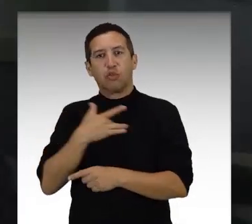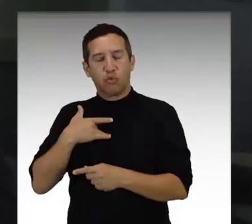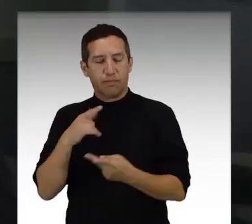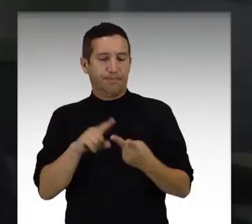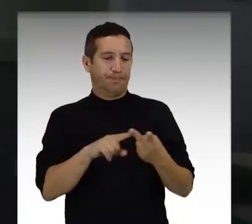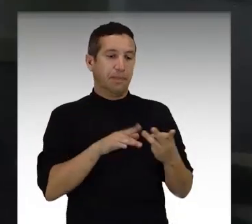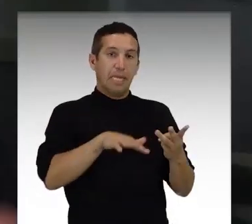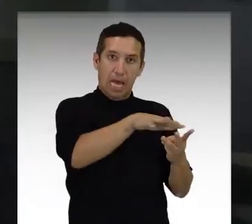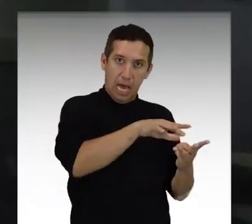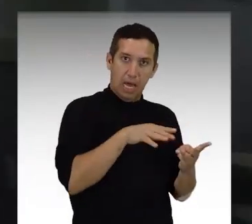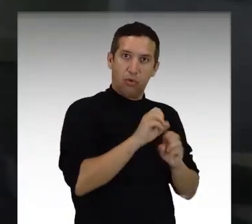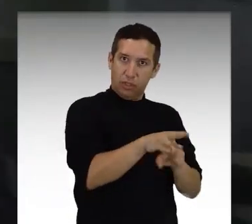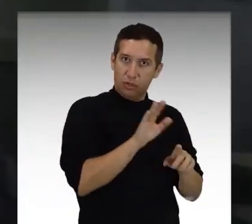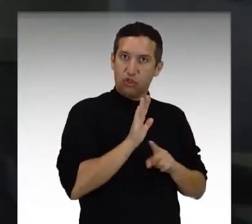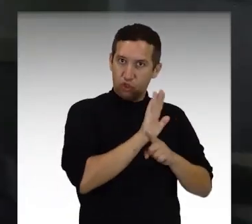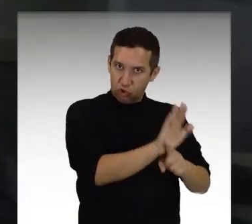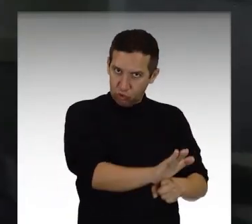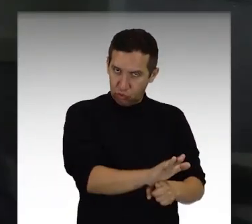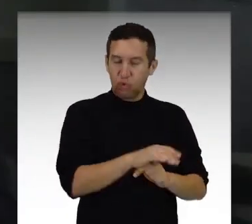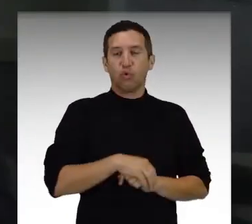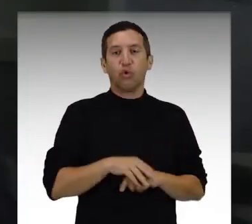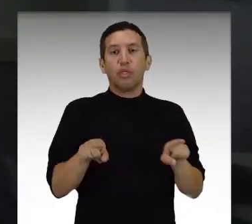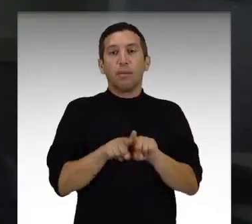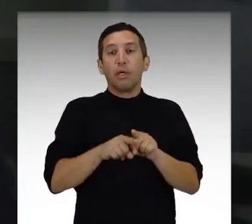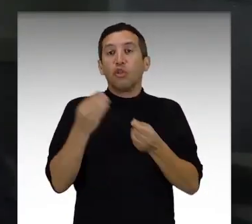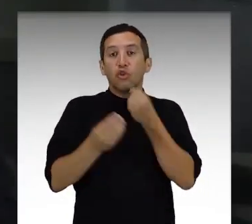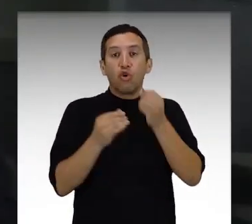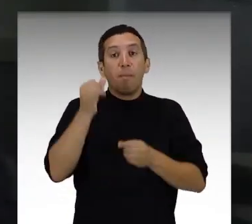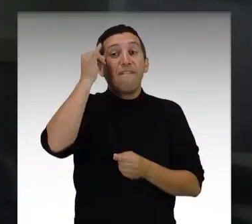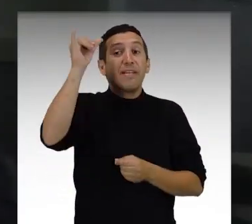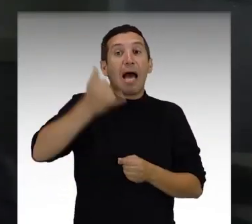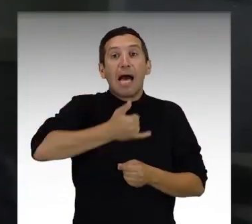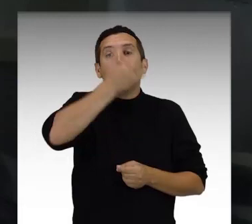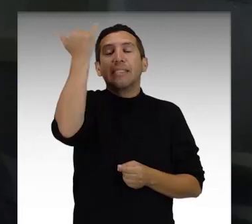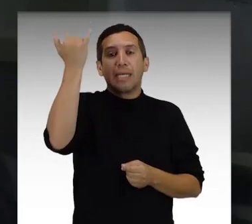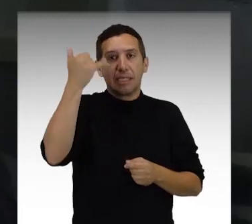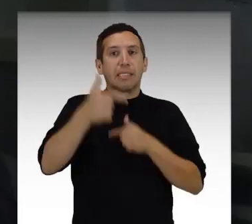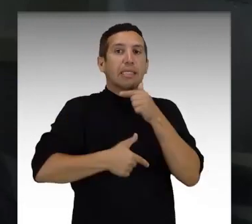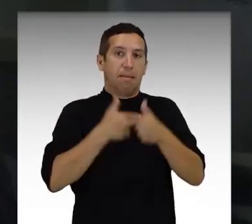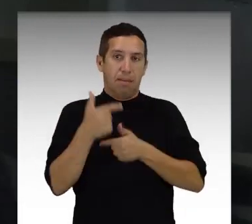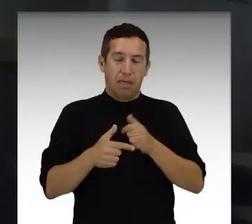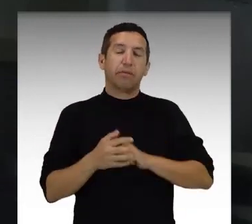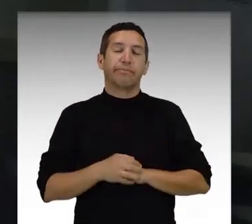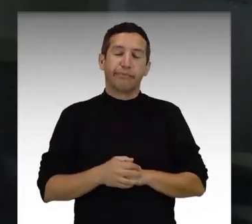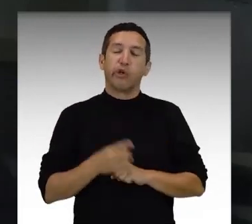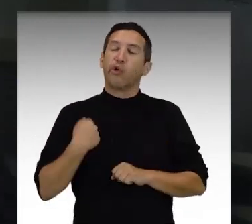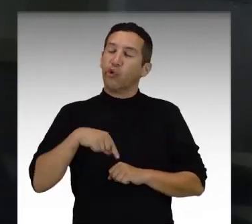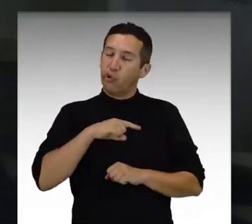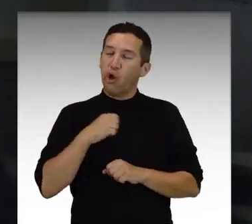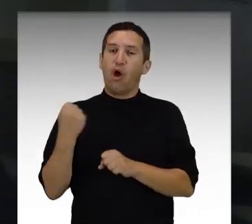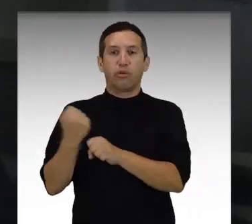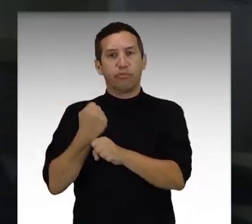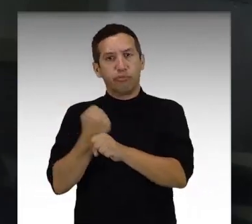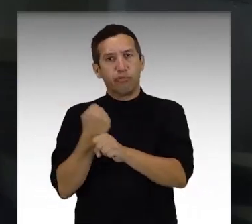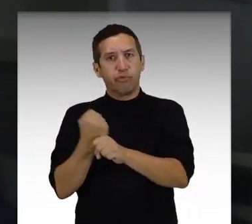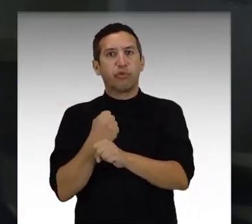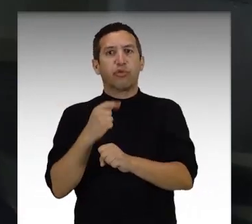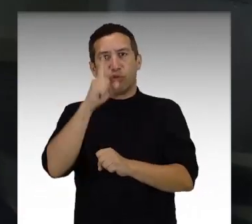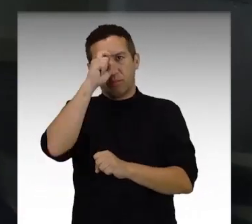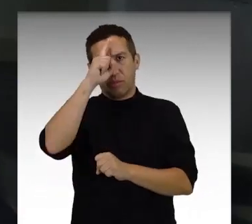sociais, ajudamos a área da saúde, ajudamos a área da educação, né, da prevenção de acidente de